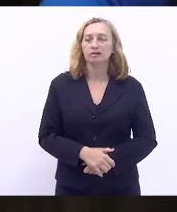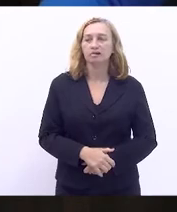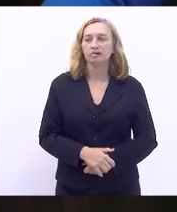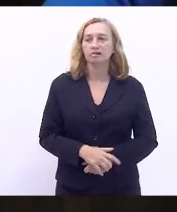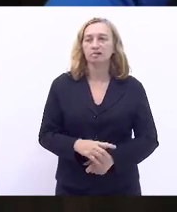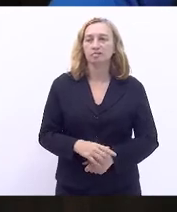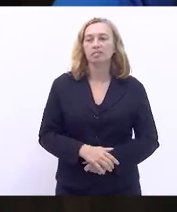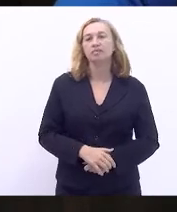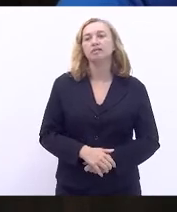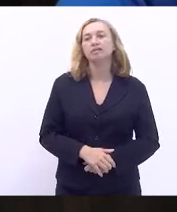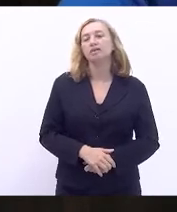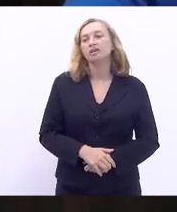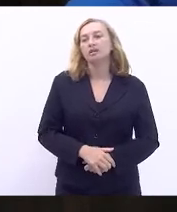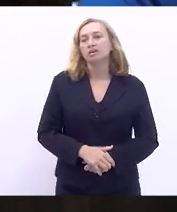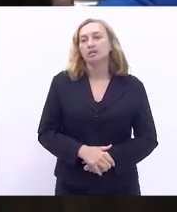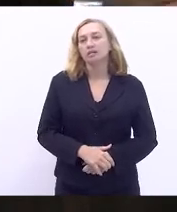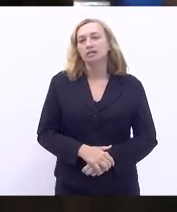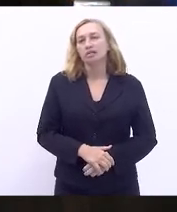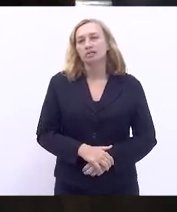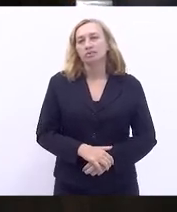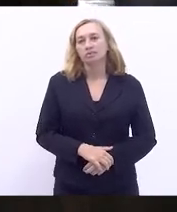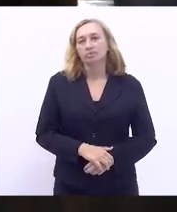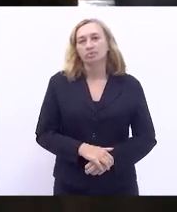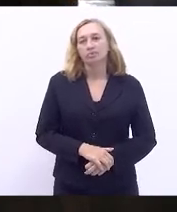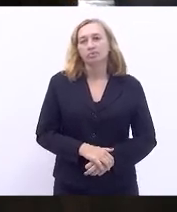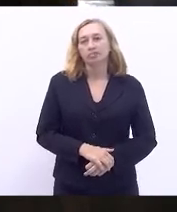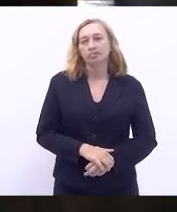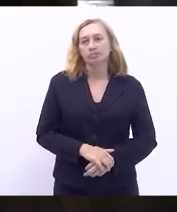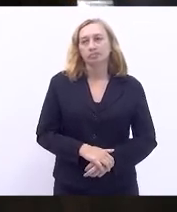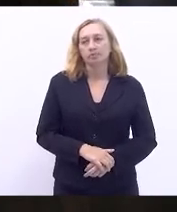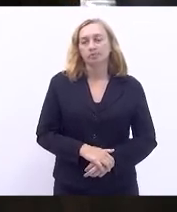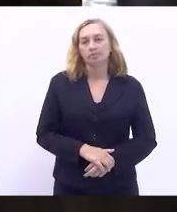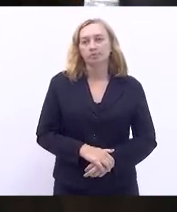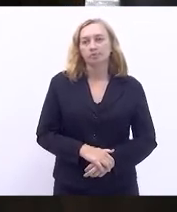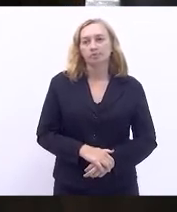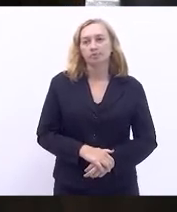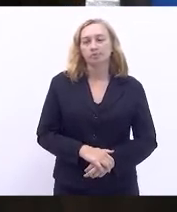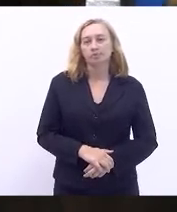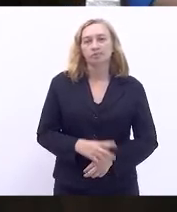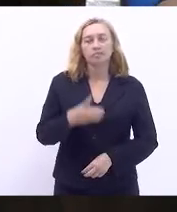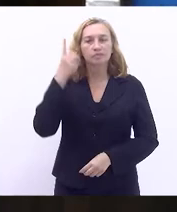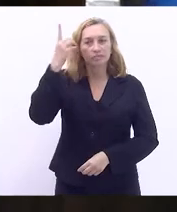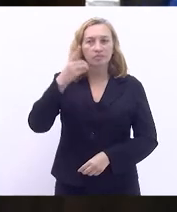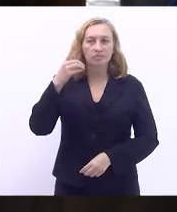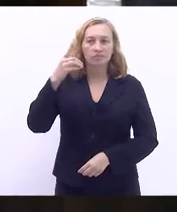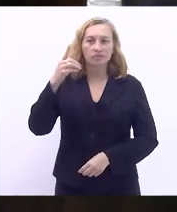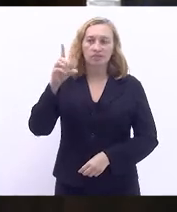Deputada Dani Monteiro. Deputado Daniel Librelon.